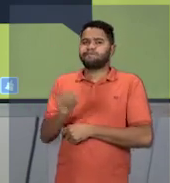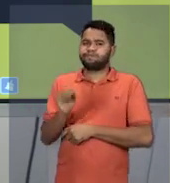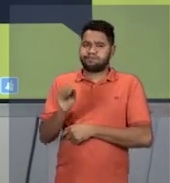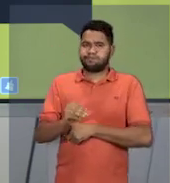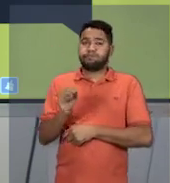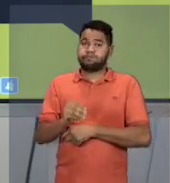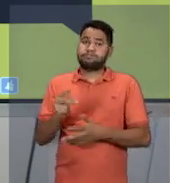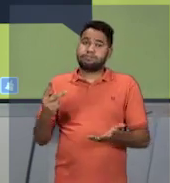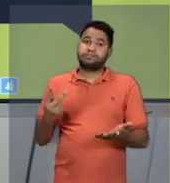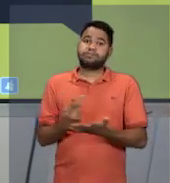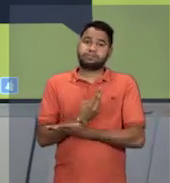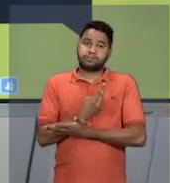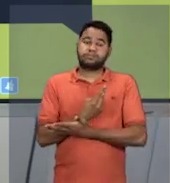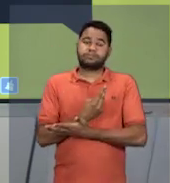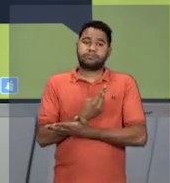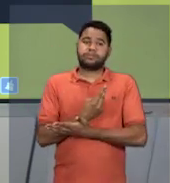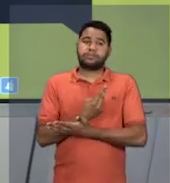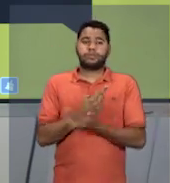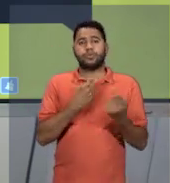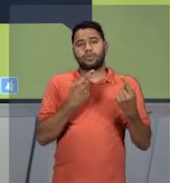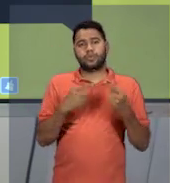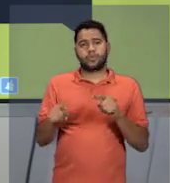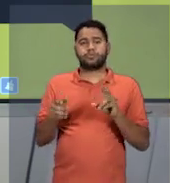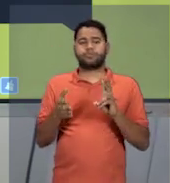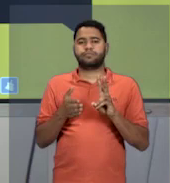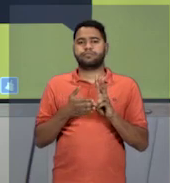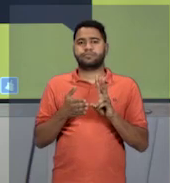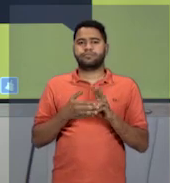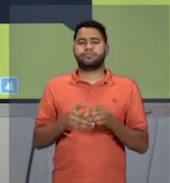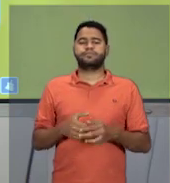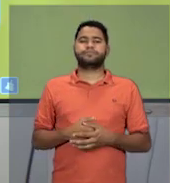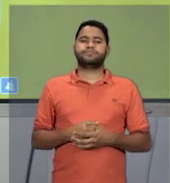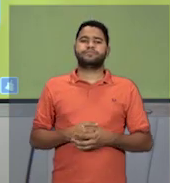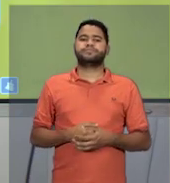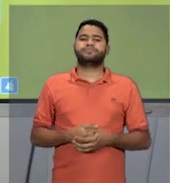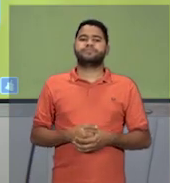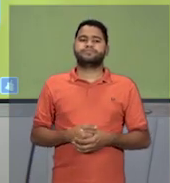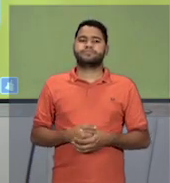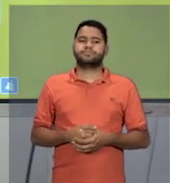espanhóis acabavam tendo com os indígenas.